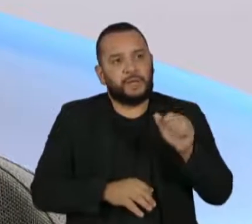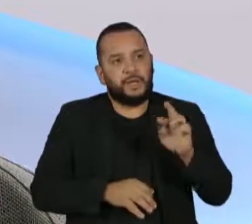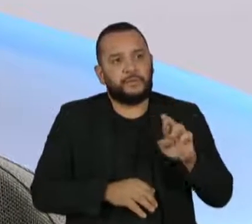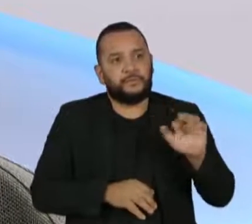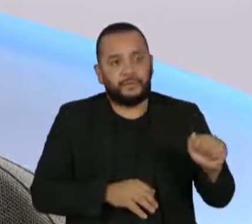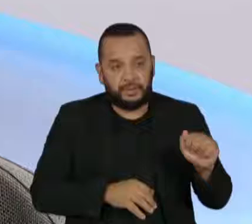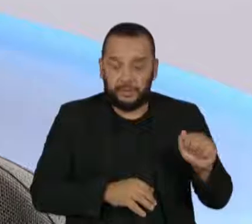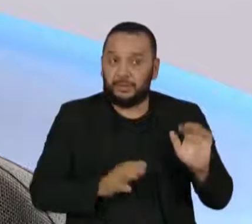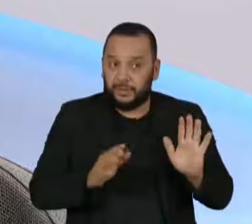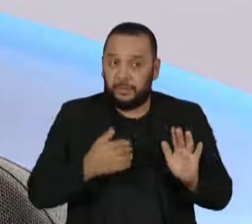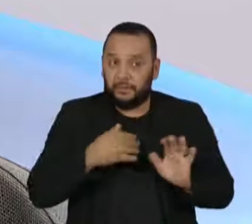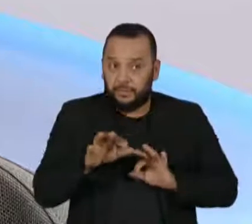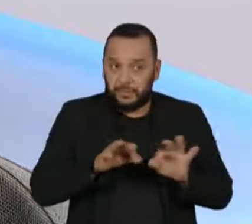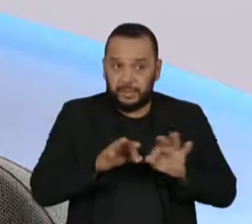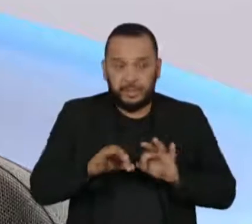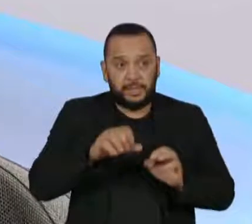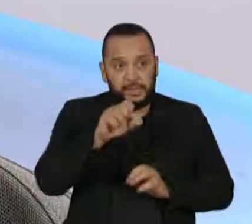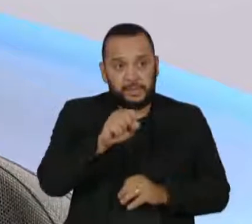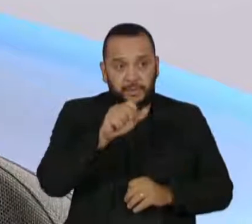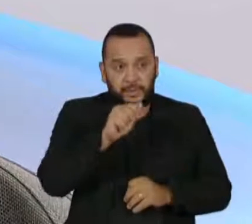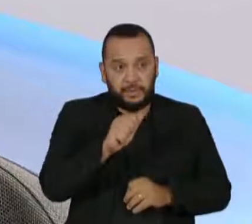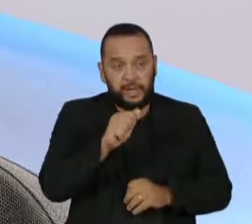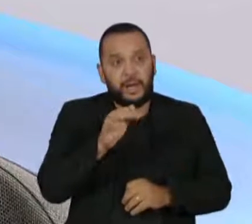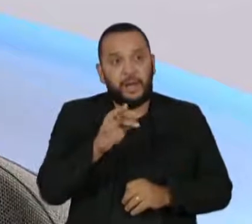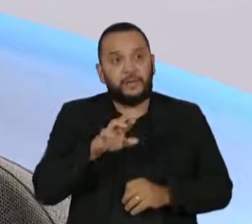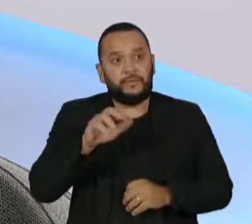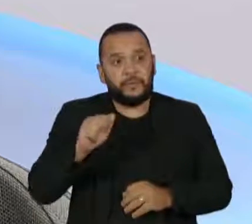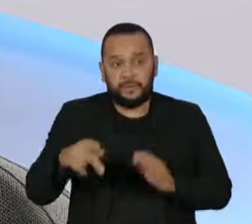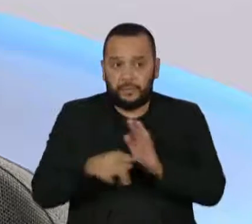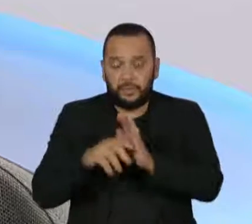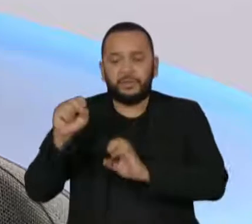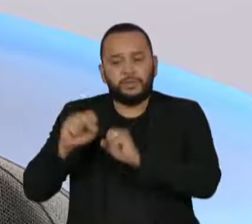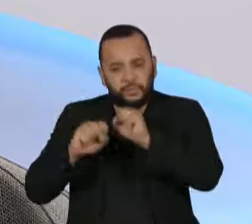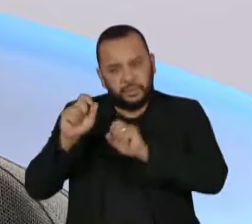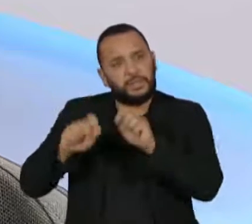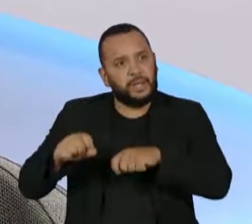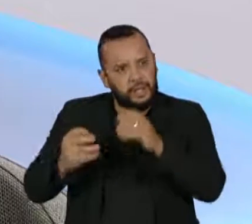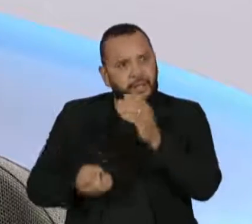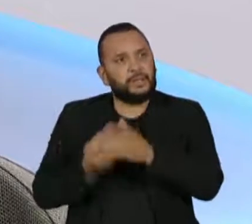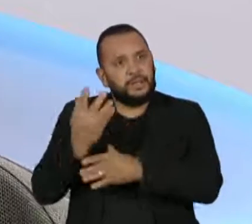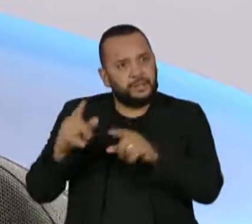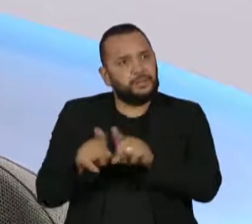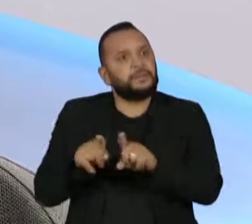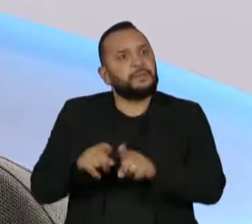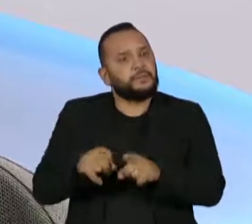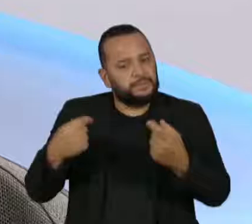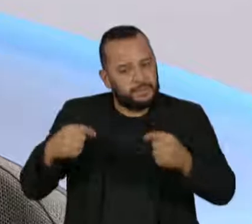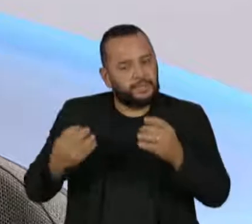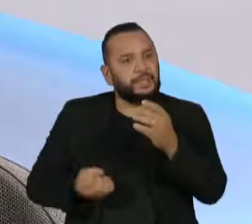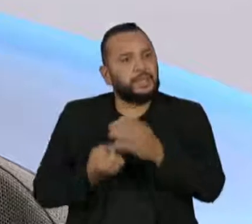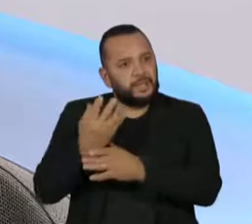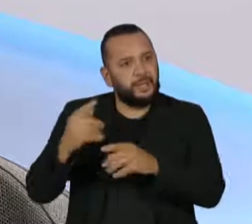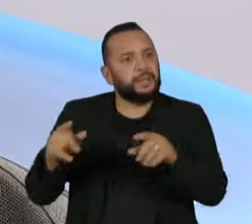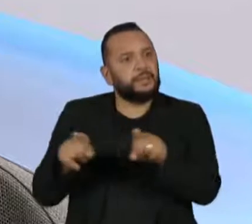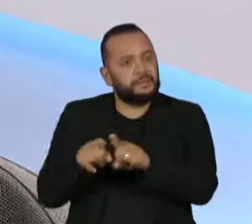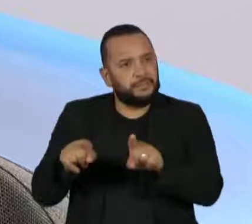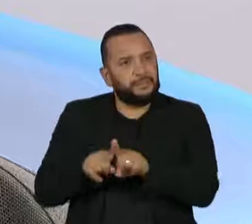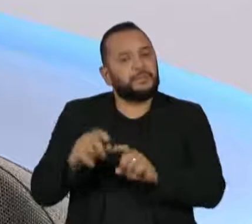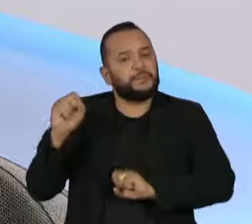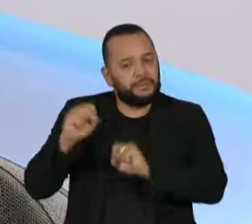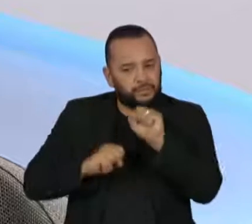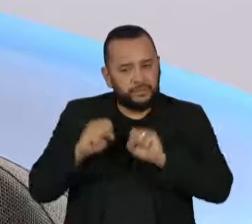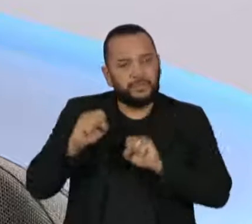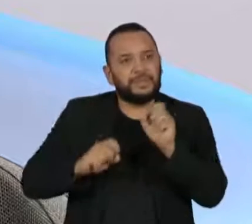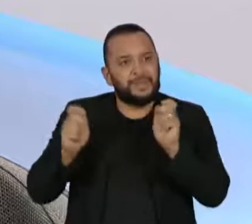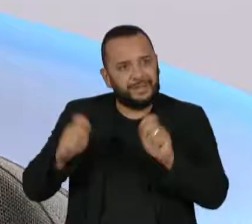plano Safra para a indústria, que é o plano produção, ele pode ser feito. Ele deve ser feito. A indústria tem condições de responder